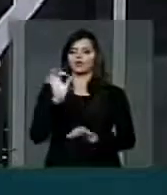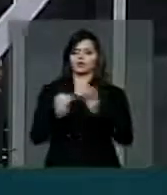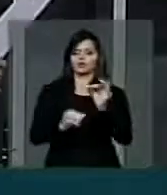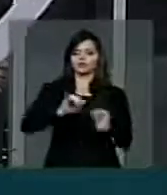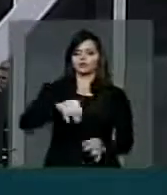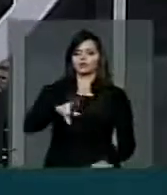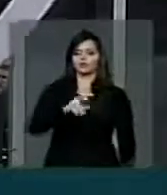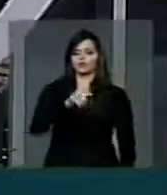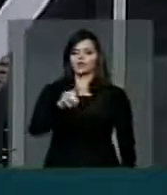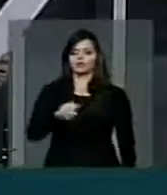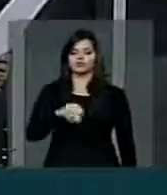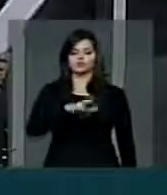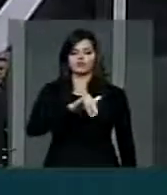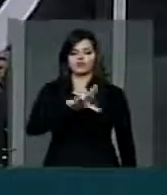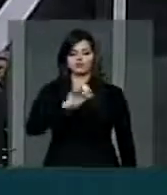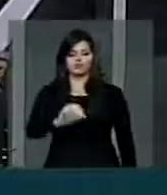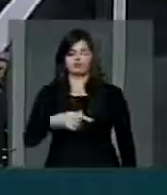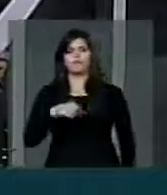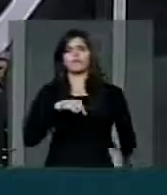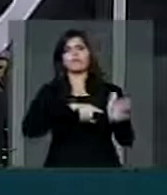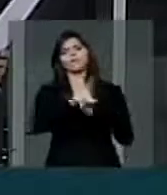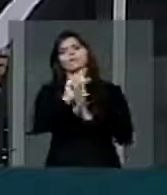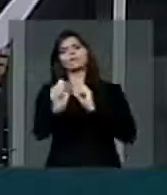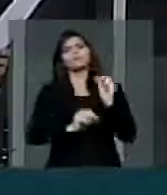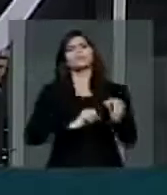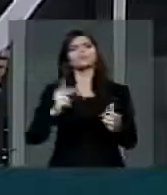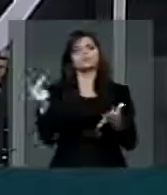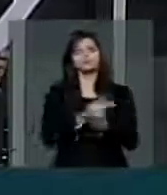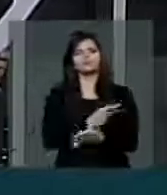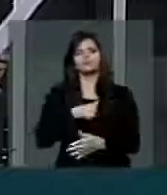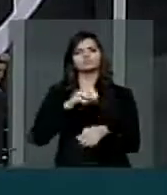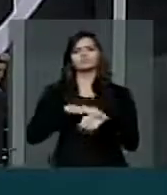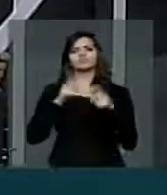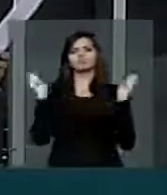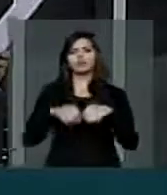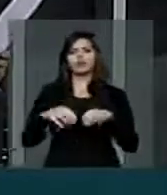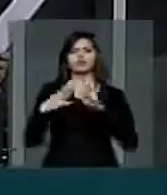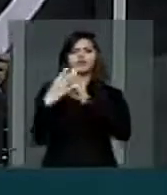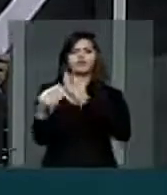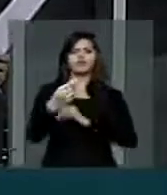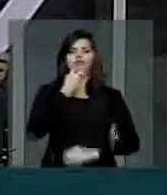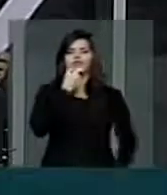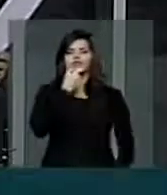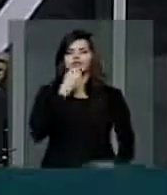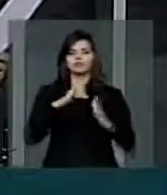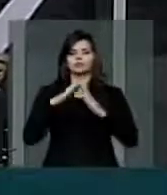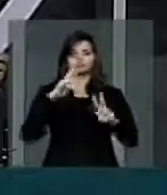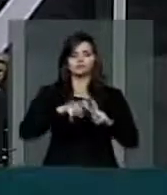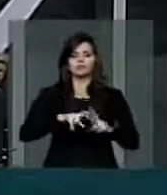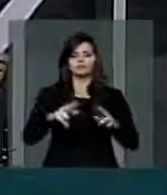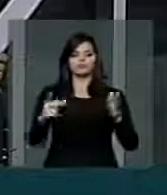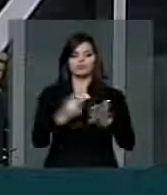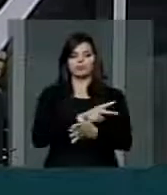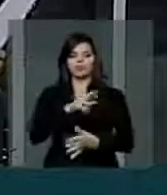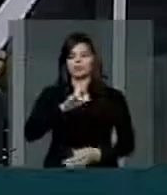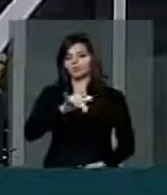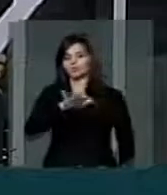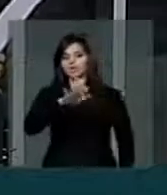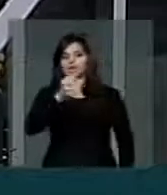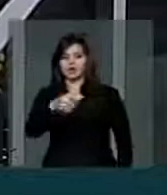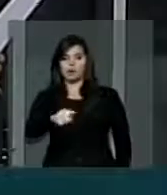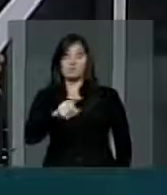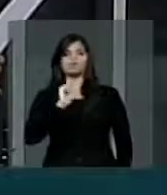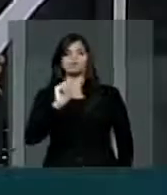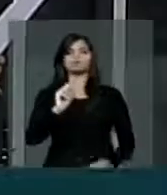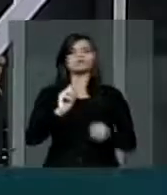direito Marcelo Semer, ao questionar a decantada eficácia padrão inglês da penitenciária mineira de Ribeirão das Neves, faz